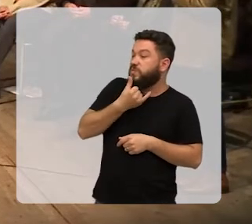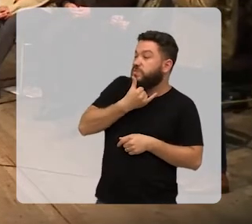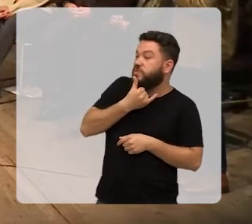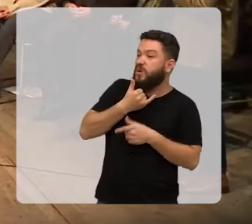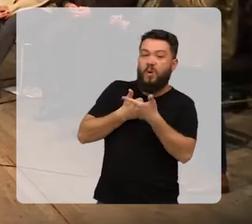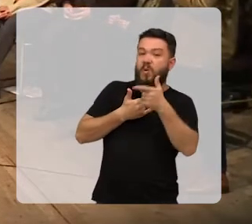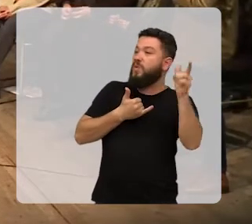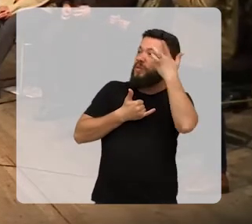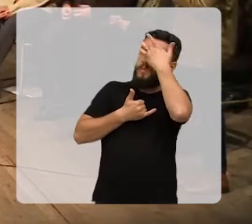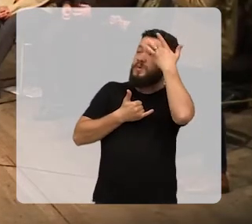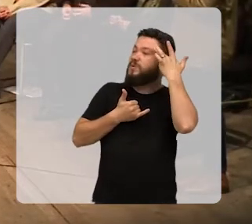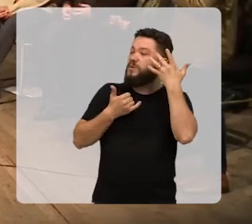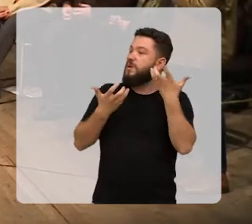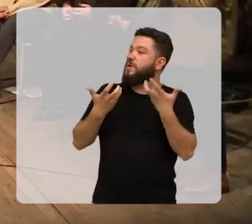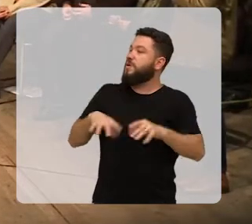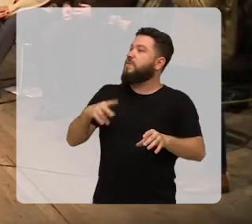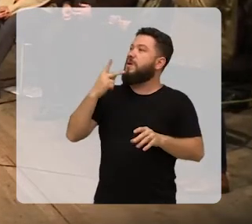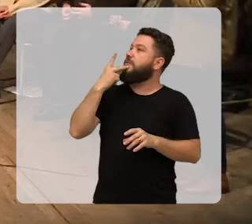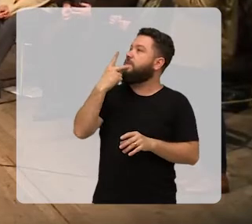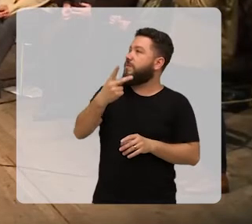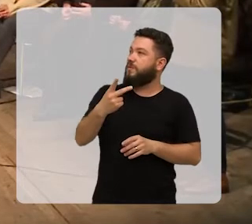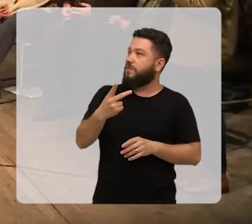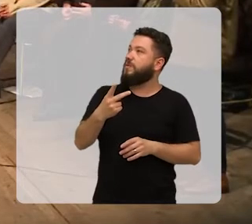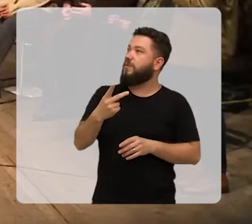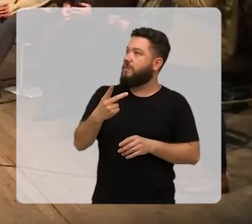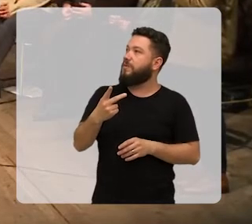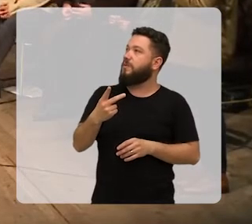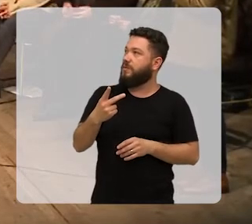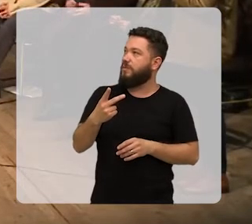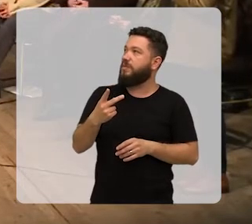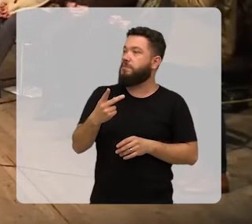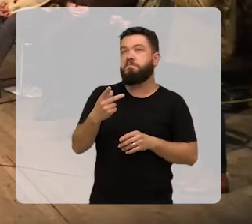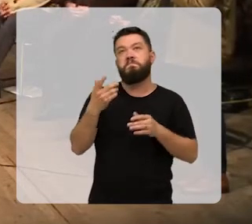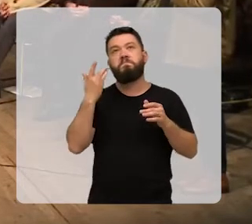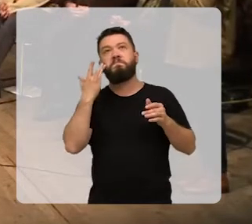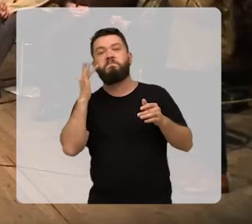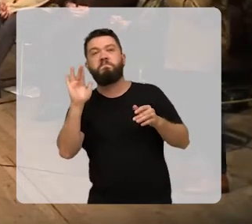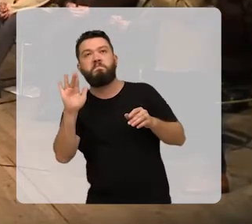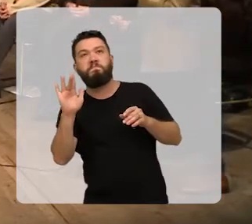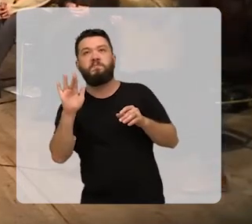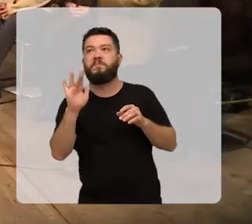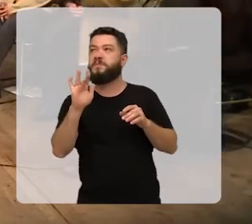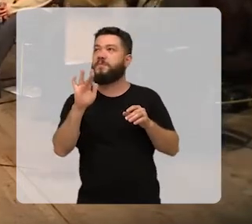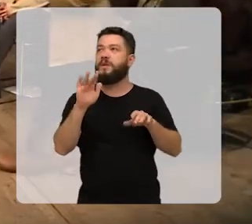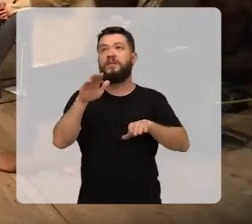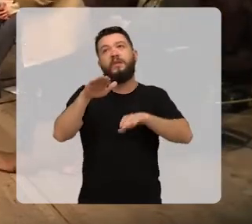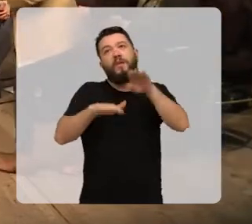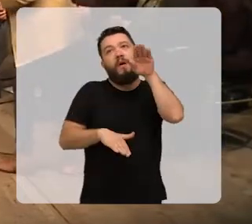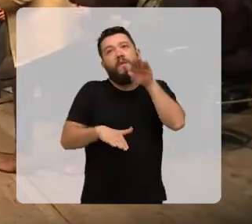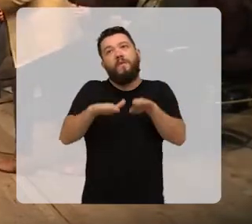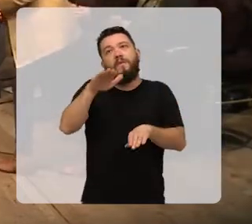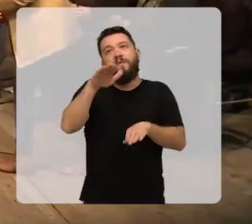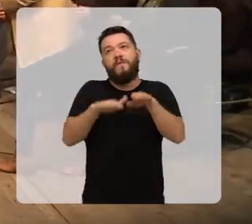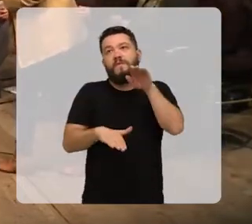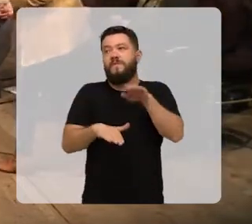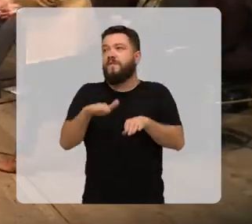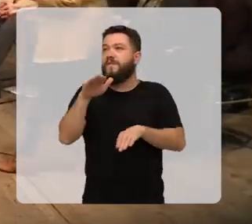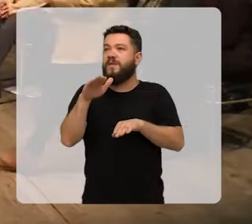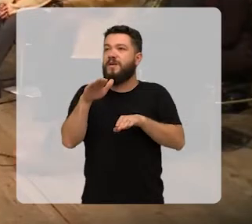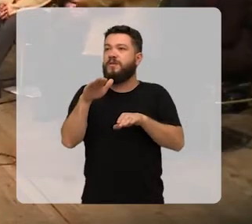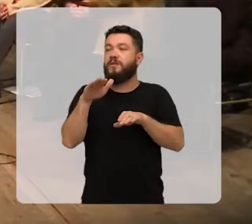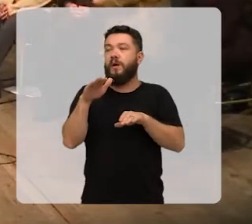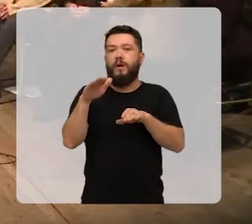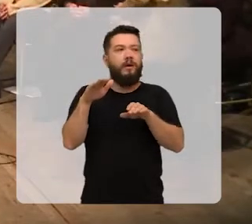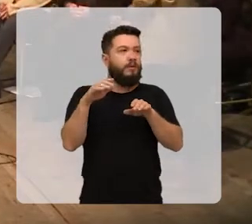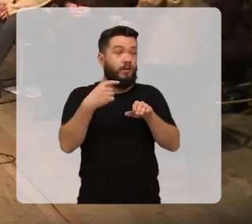que falam não sei se porque não tem talvez a possibilidade eu sou